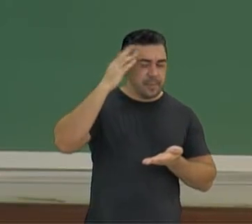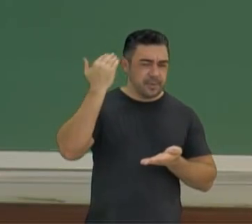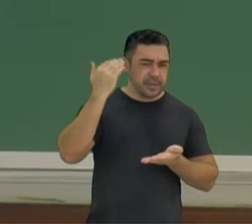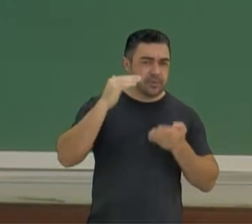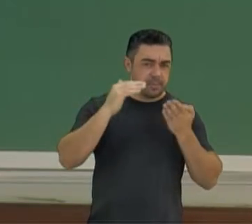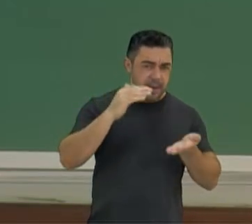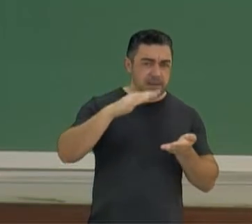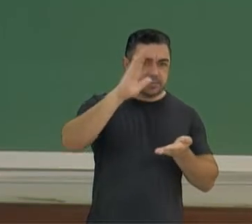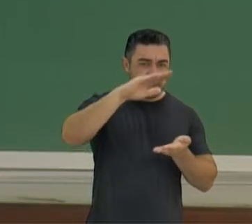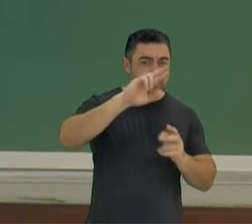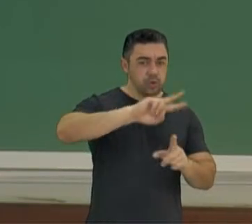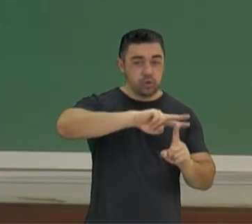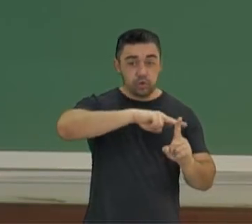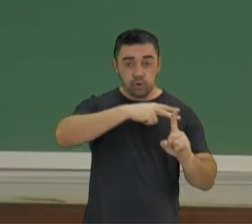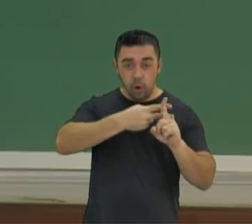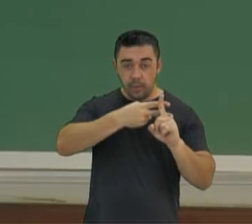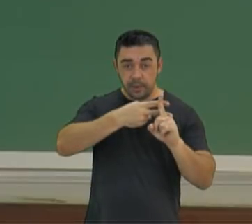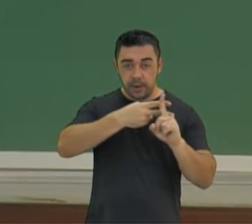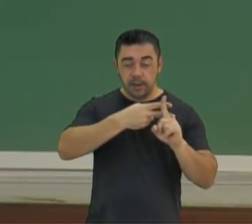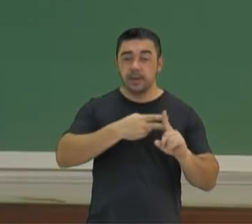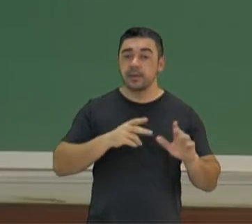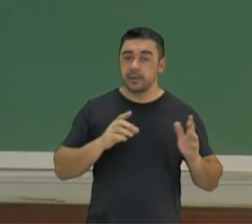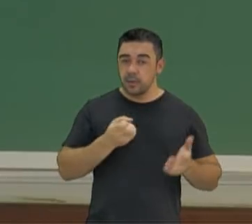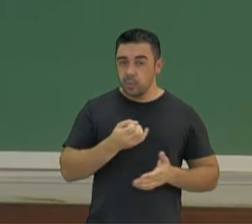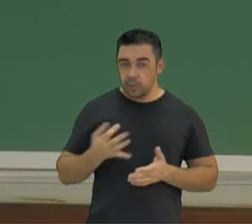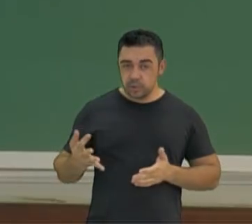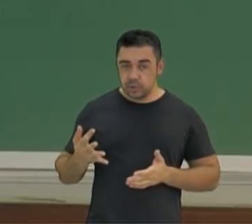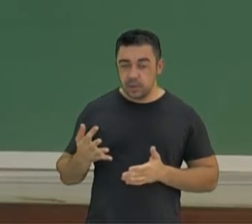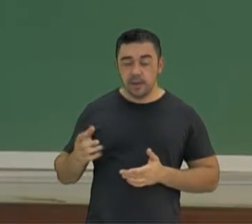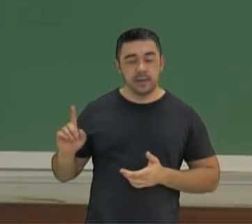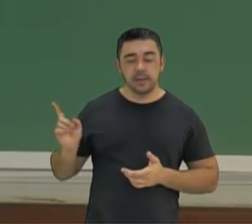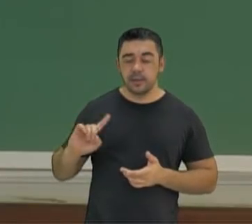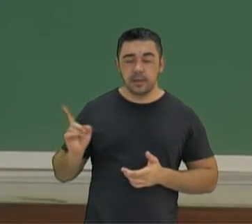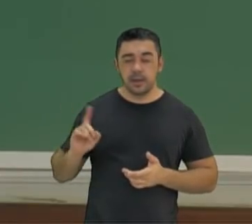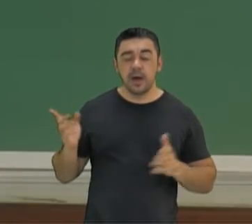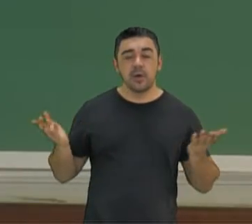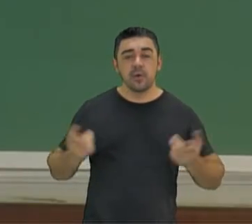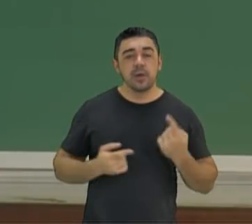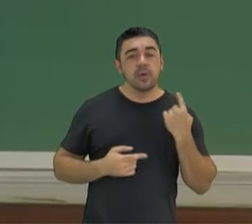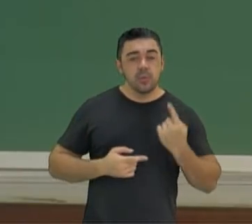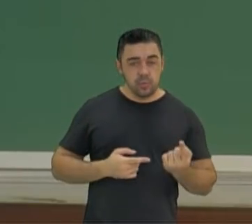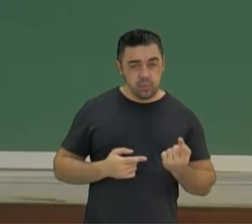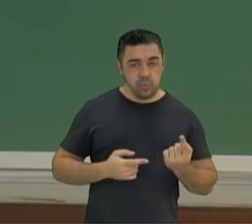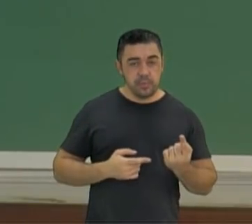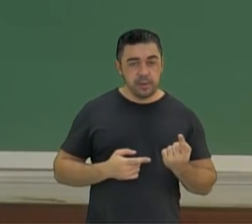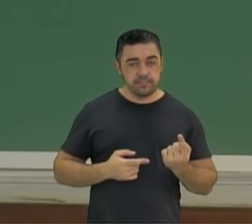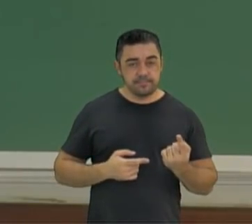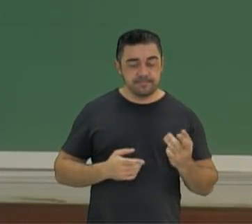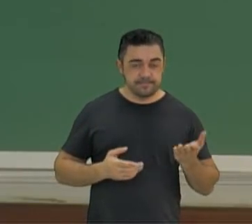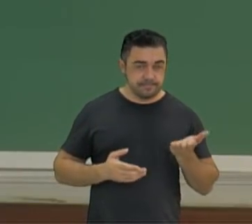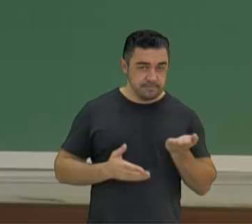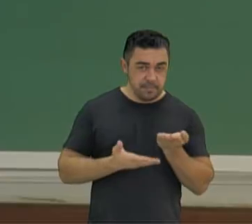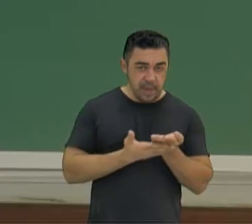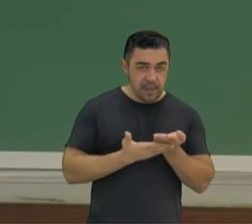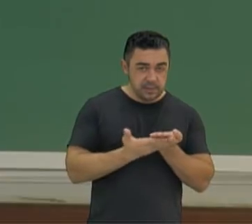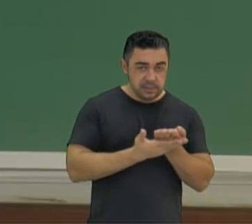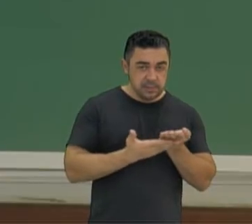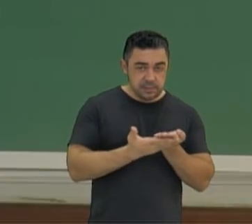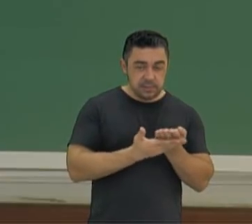bases, então era só dobrar a quantidade de vértices de uma das bases. Agora, a pirâmide ela tem uma